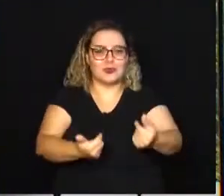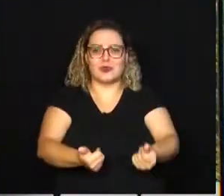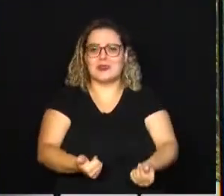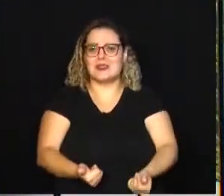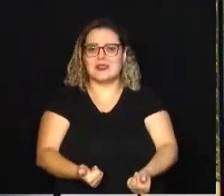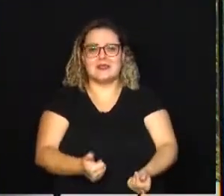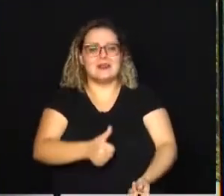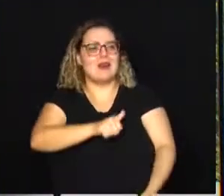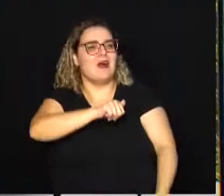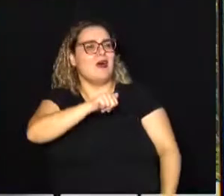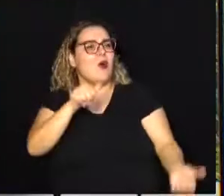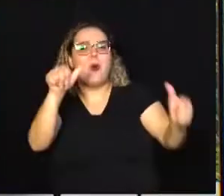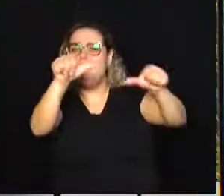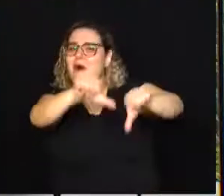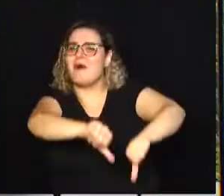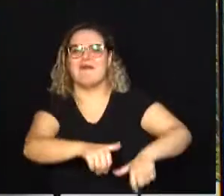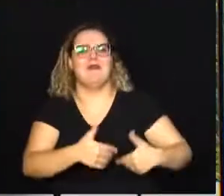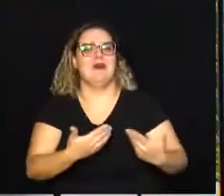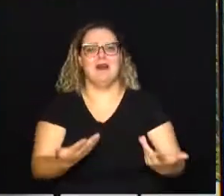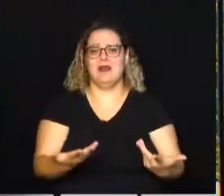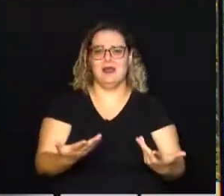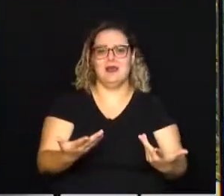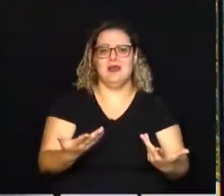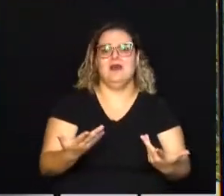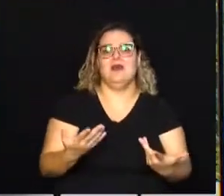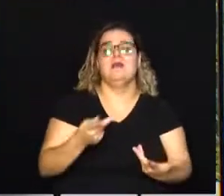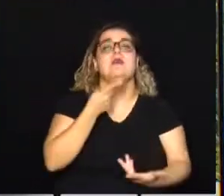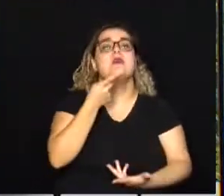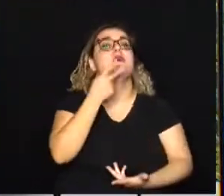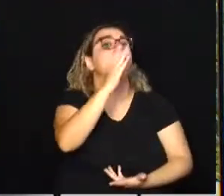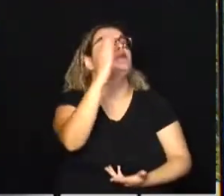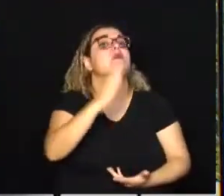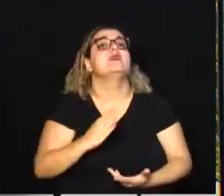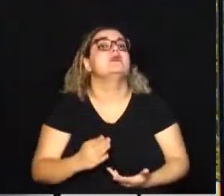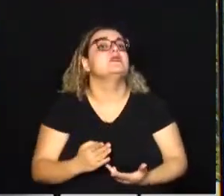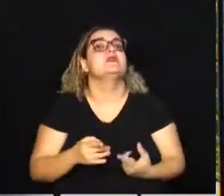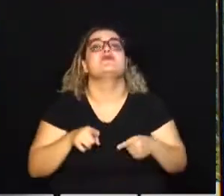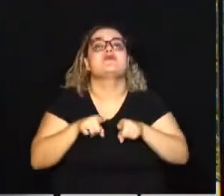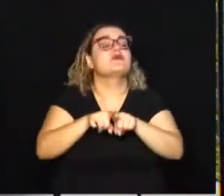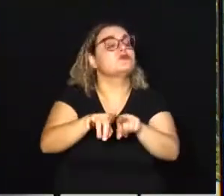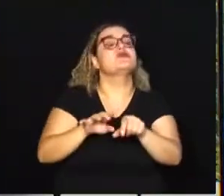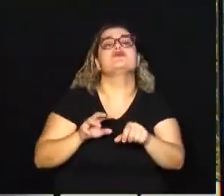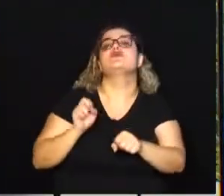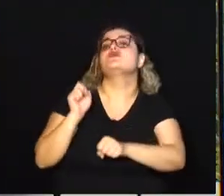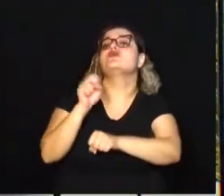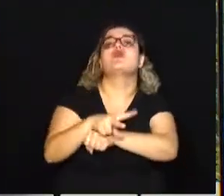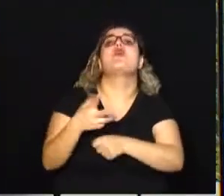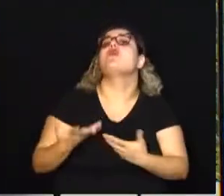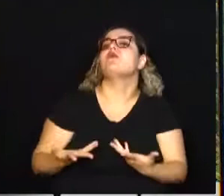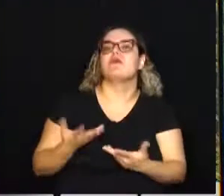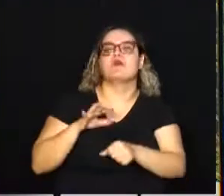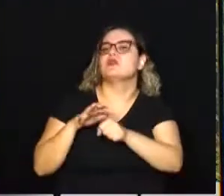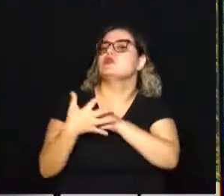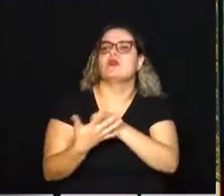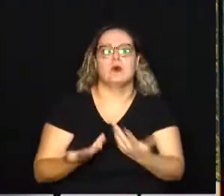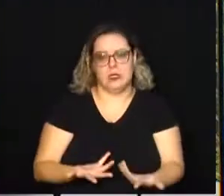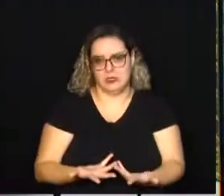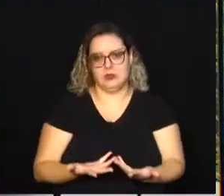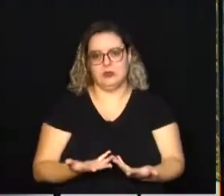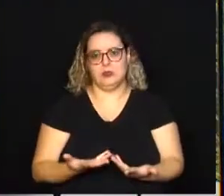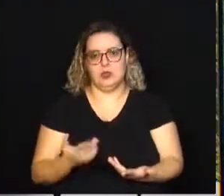do país é um aliado do vírus, com tudo isso que está acontecendo, nós produzimos uma